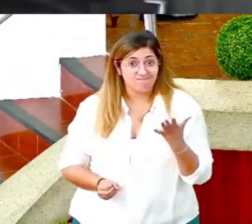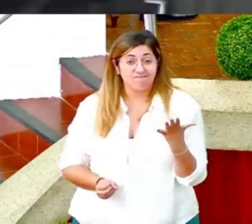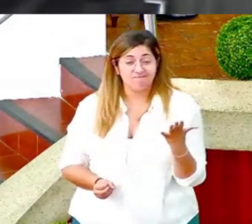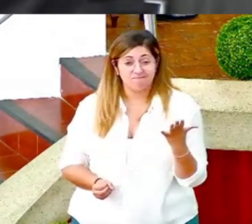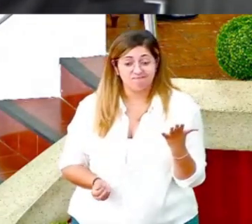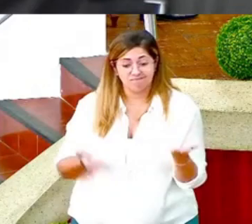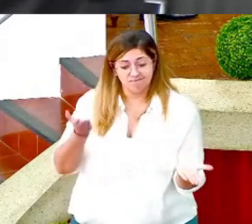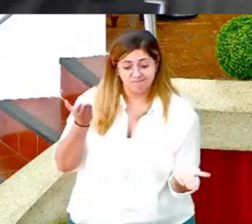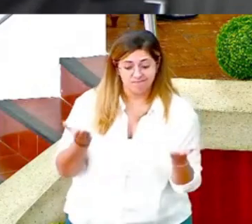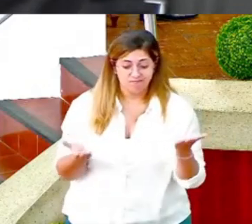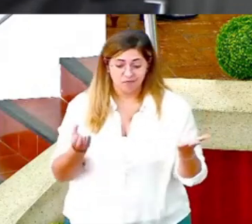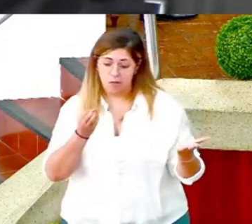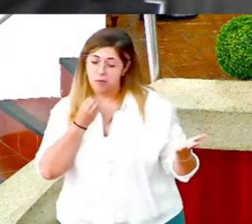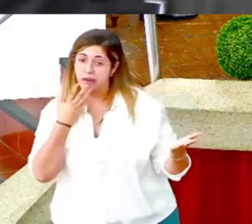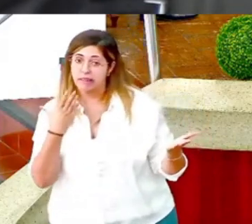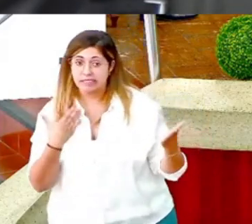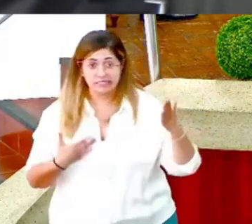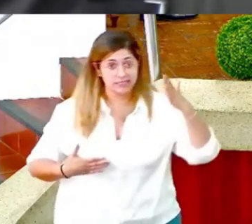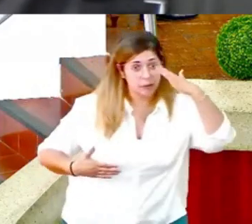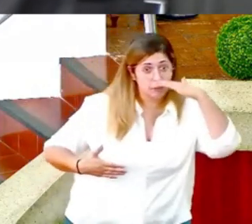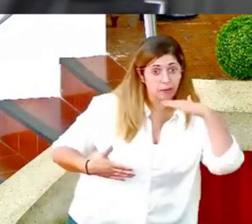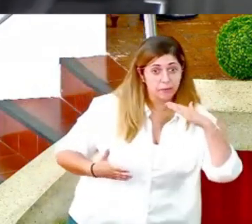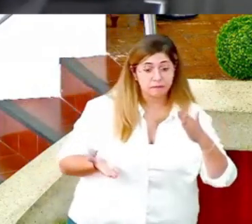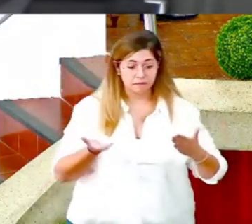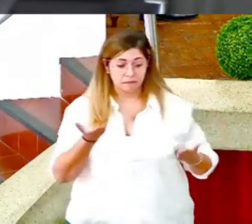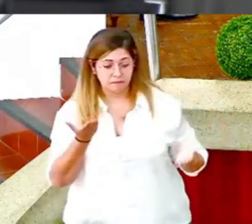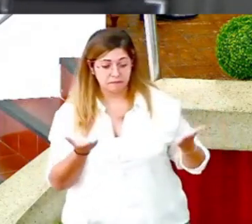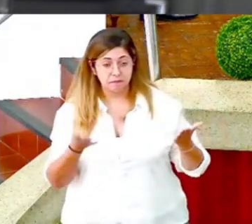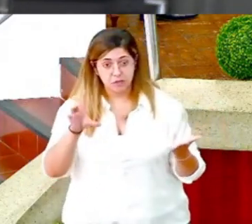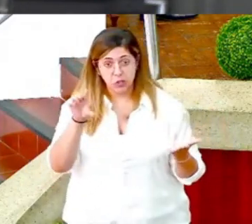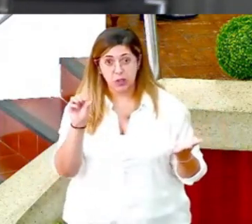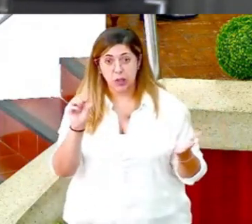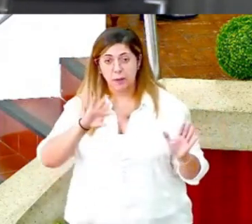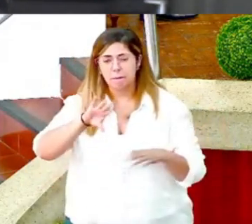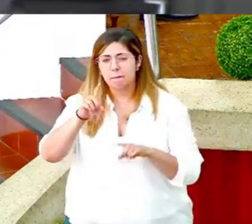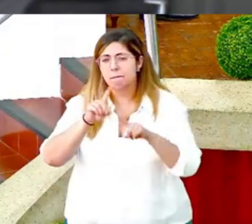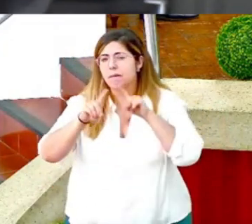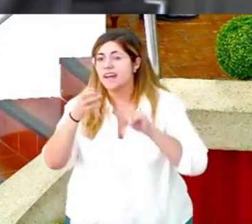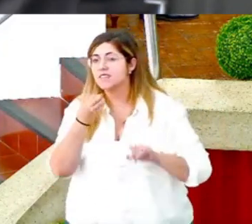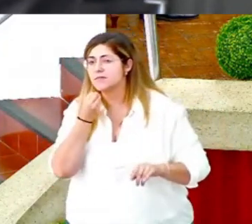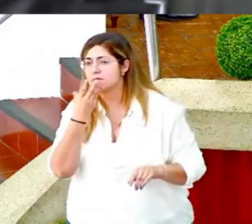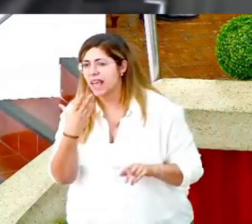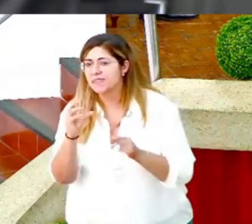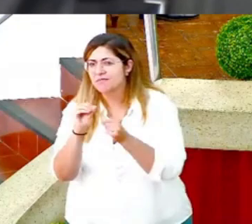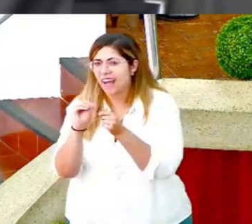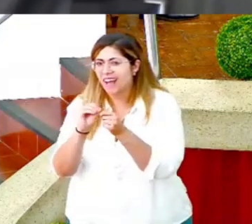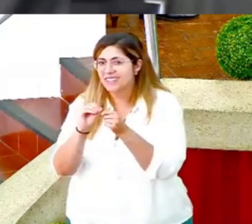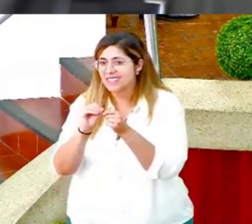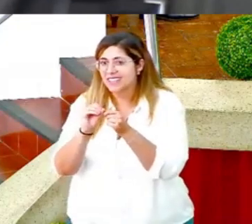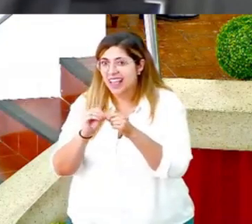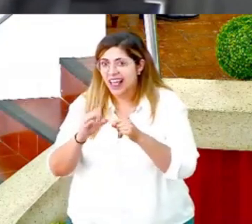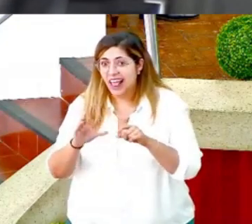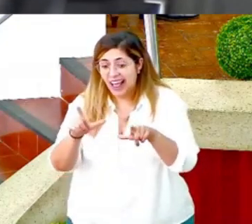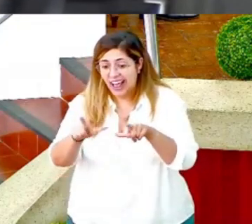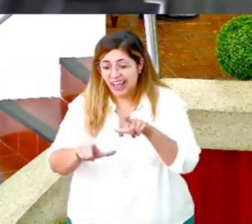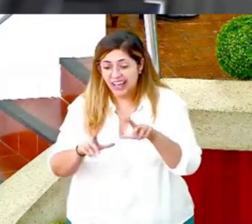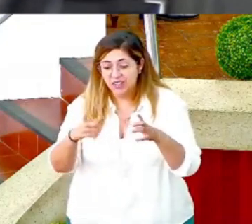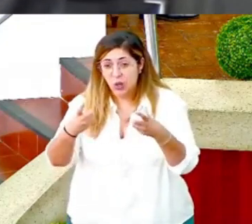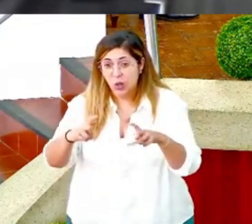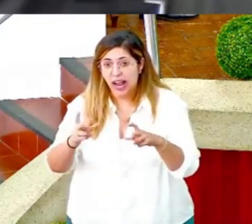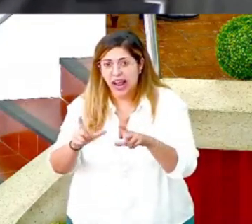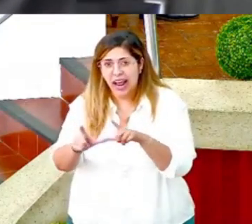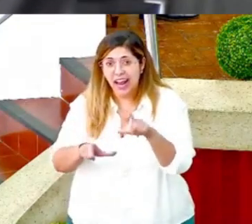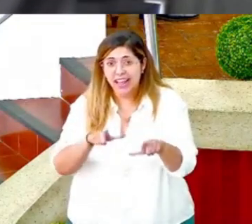te multipliques na terra, que mana leite e mel, como te disse o Senhor, Deus de teus pais.